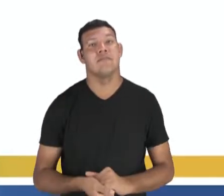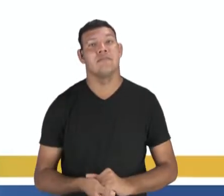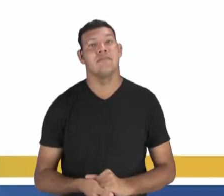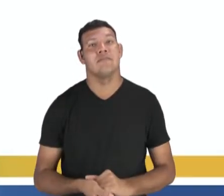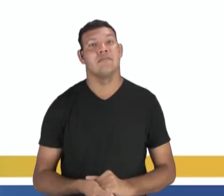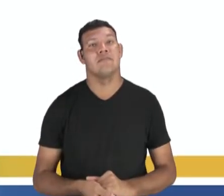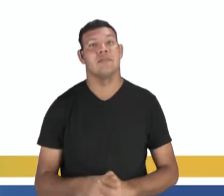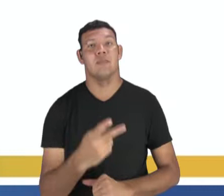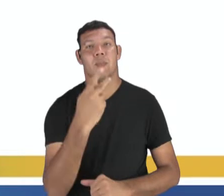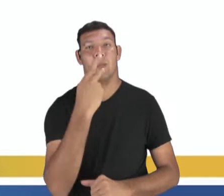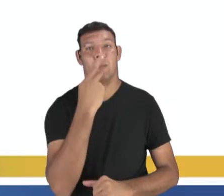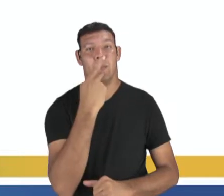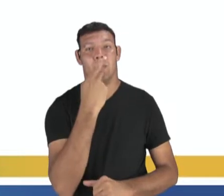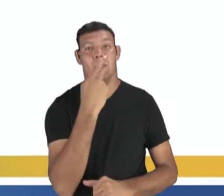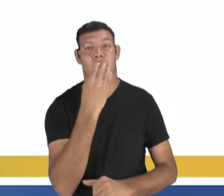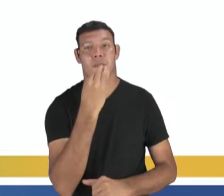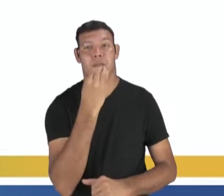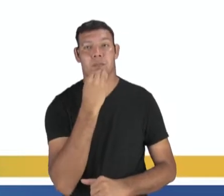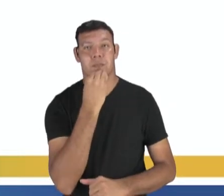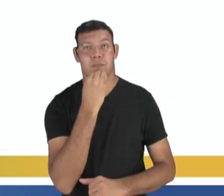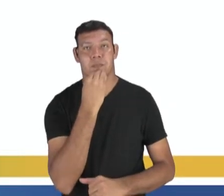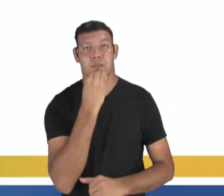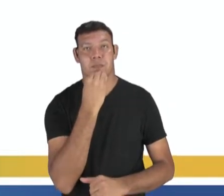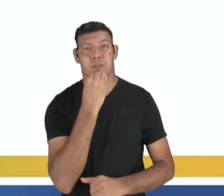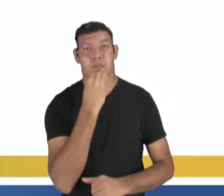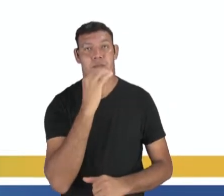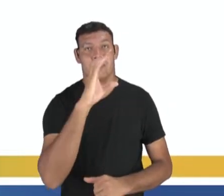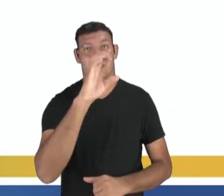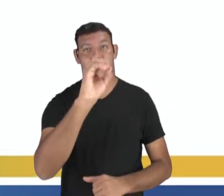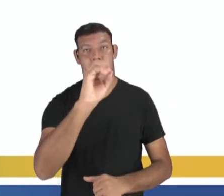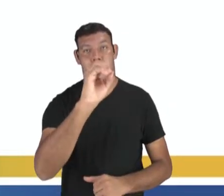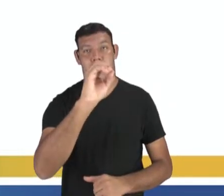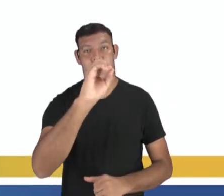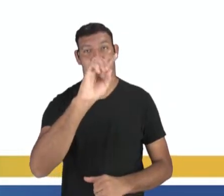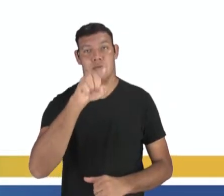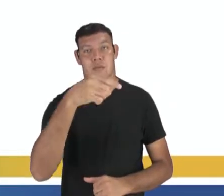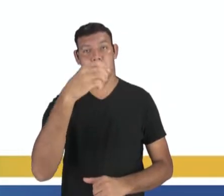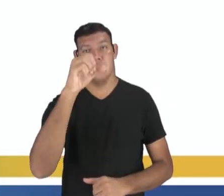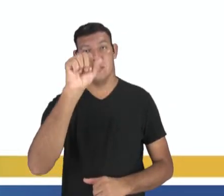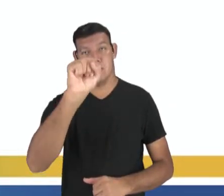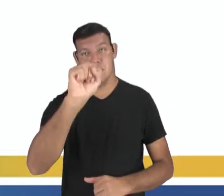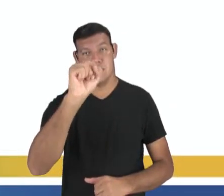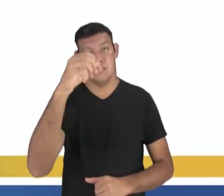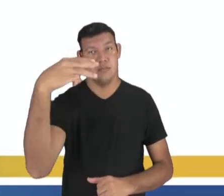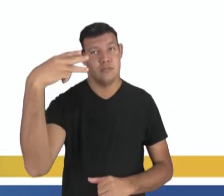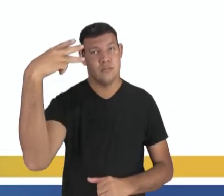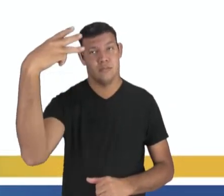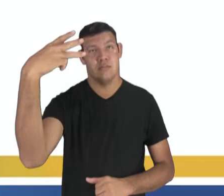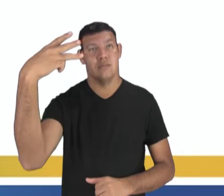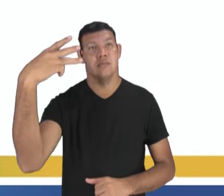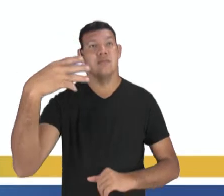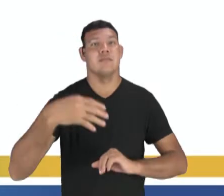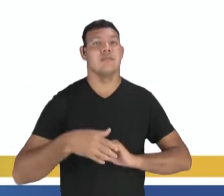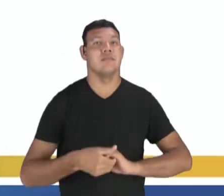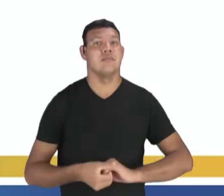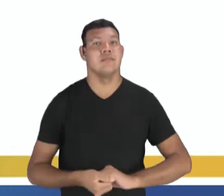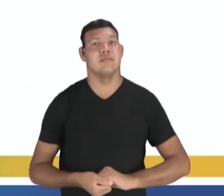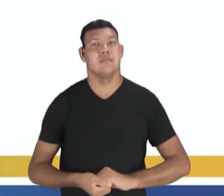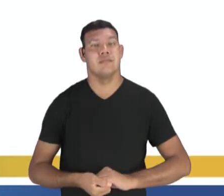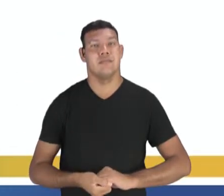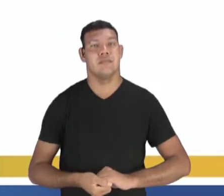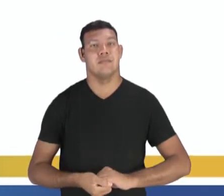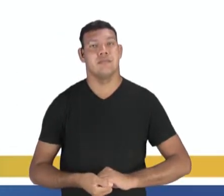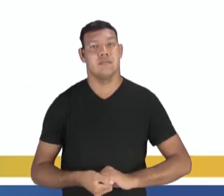com probabilidade AD né 0,8 elevado ao cubo